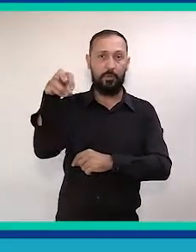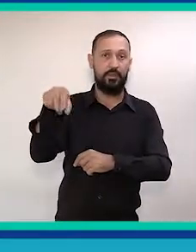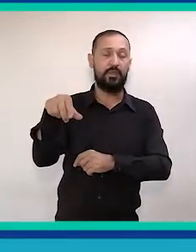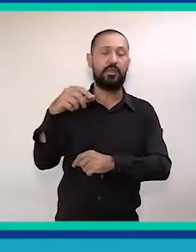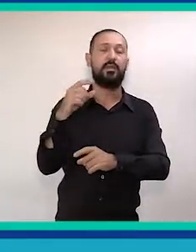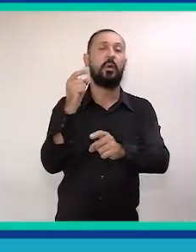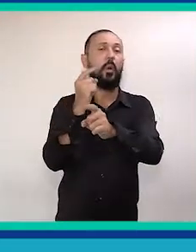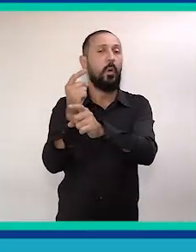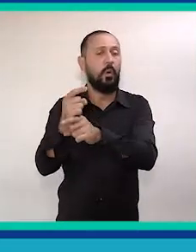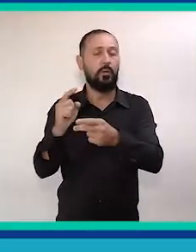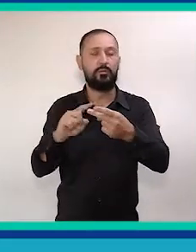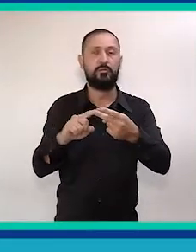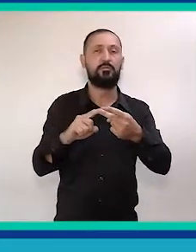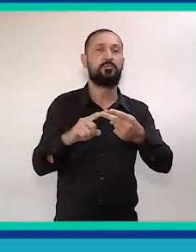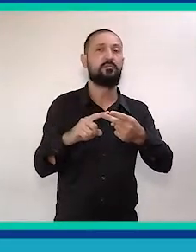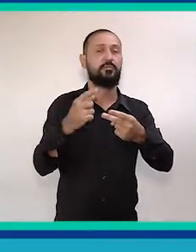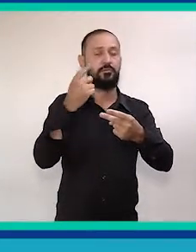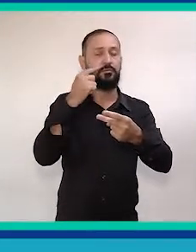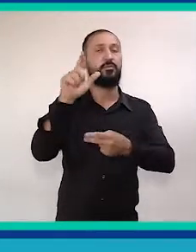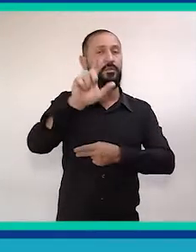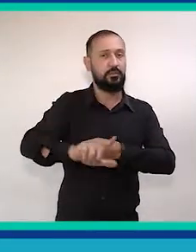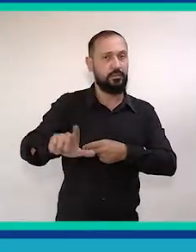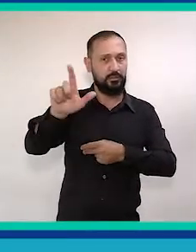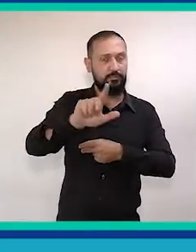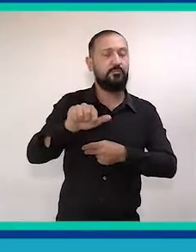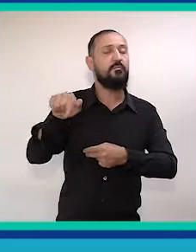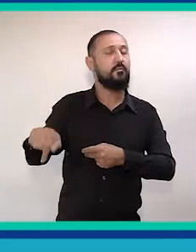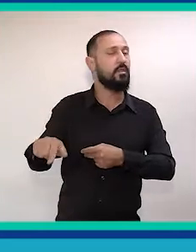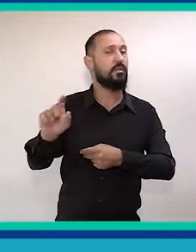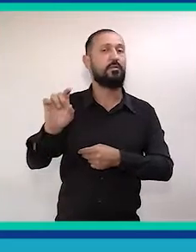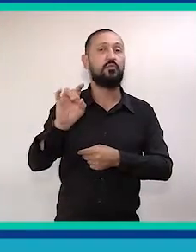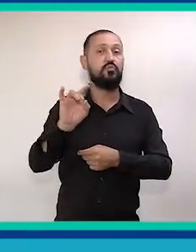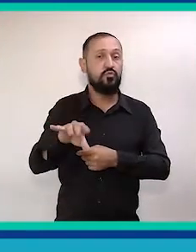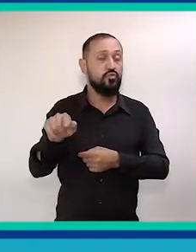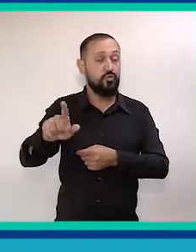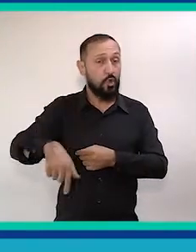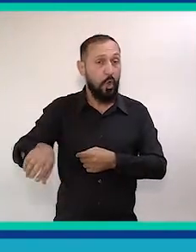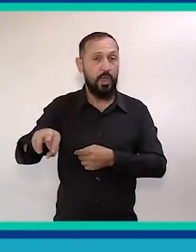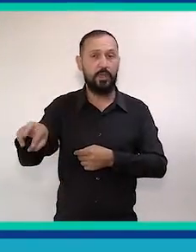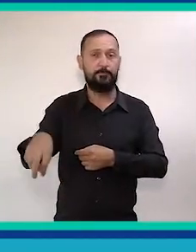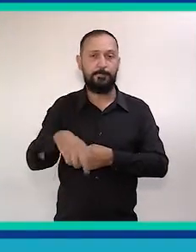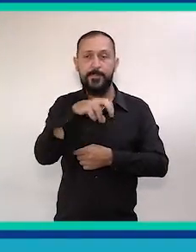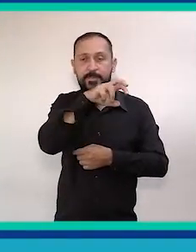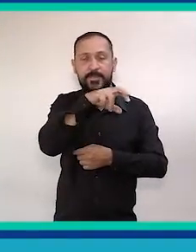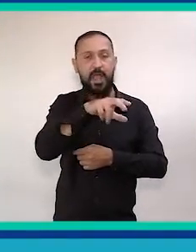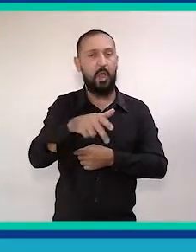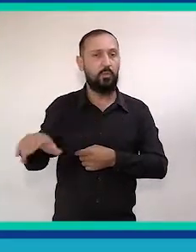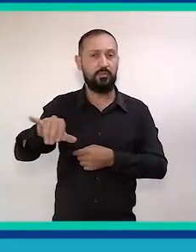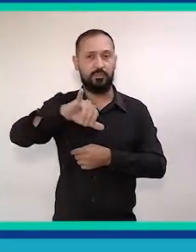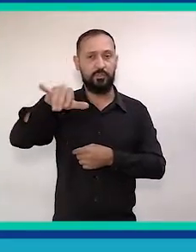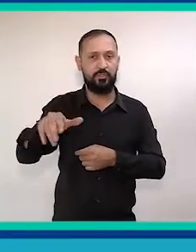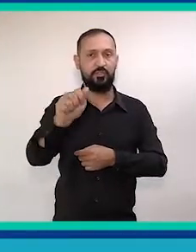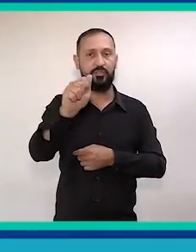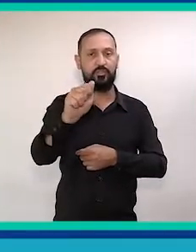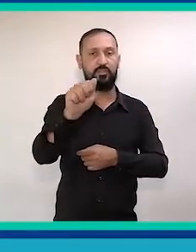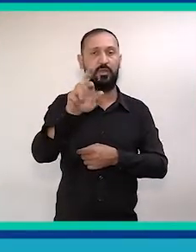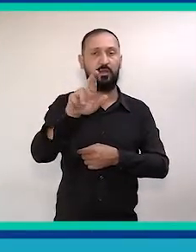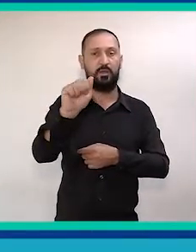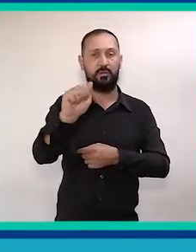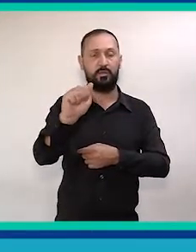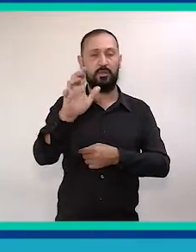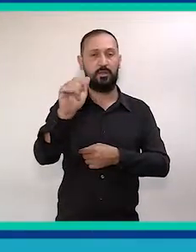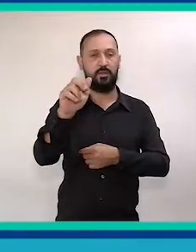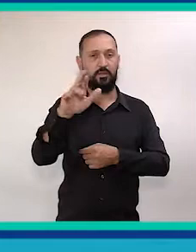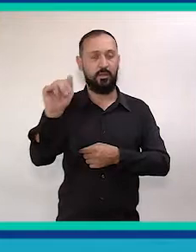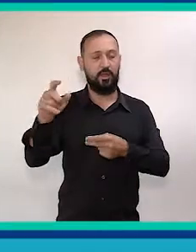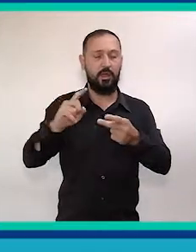animal aqui, já tem, novamente, descrito em literatura que esses animais, não só a jararaca caiçaca, mas as demais jararacas